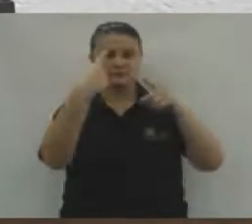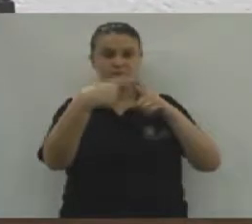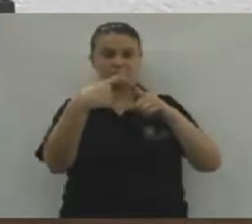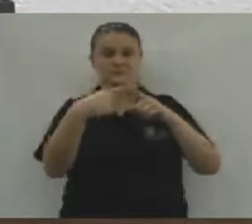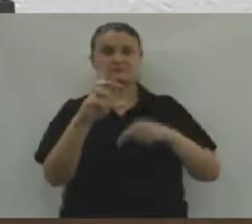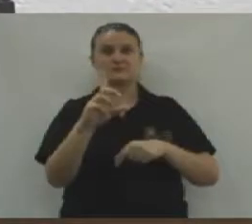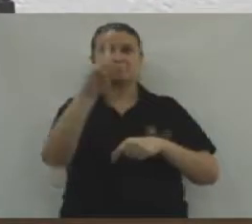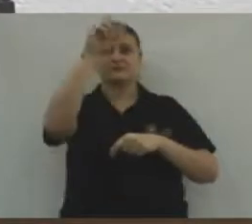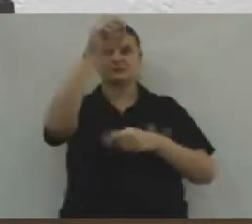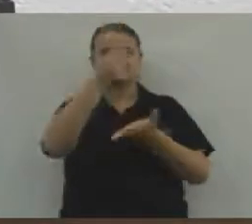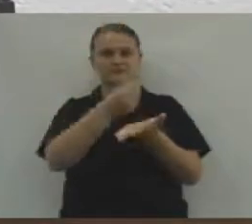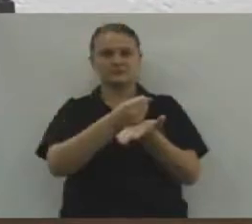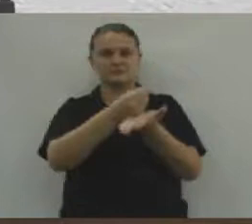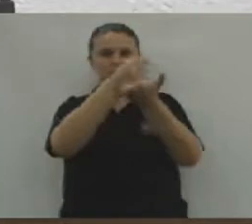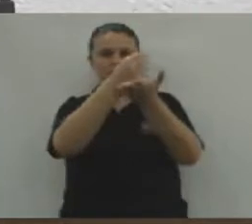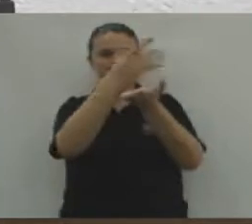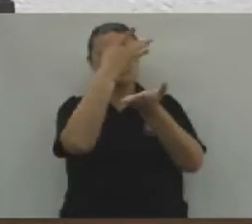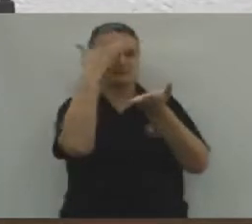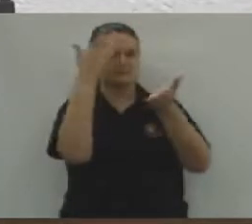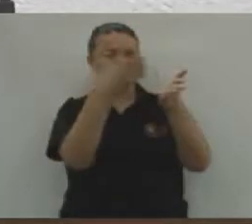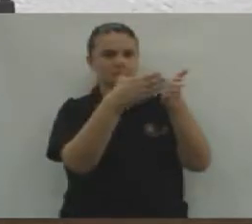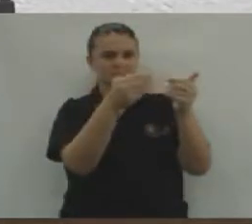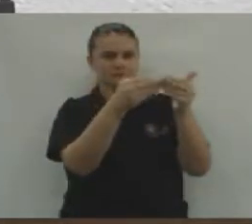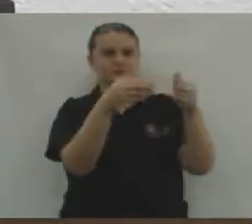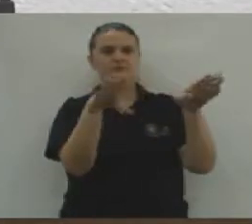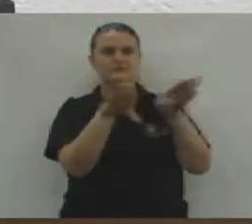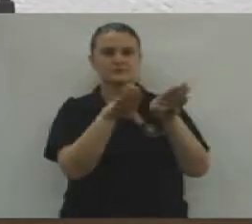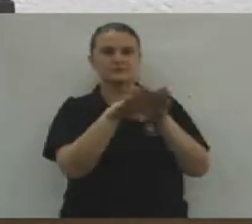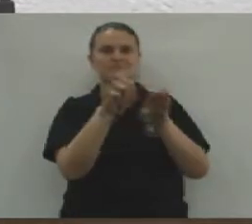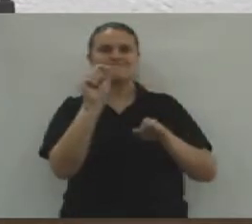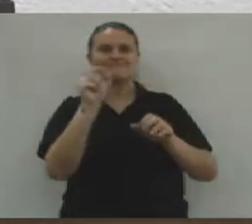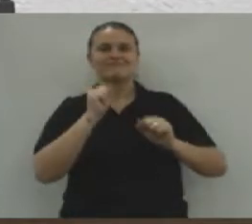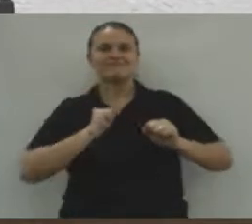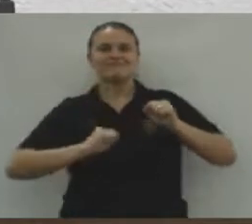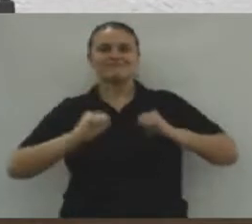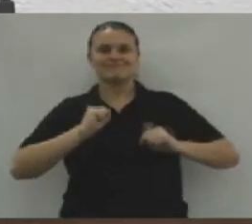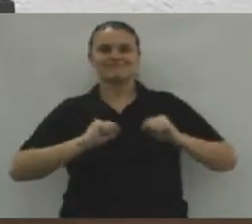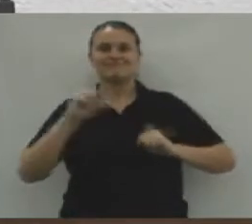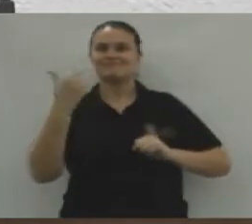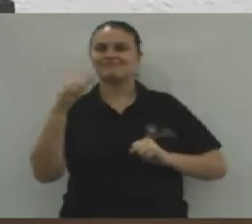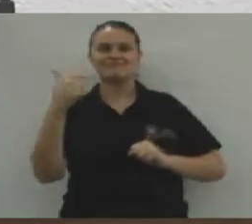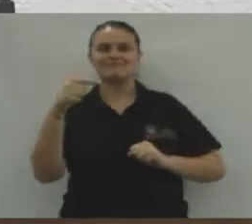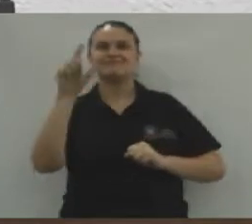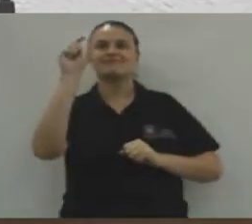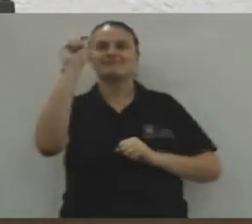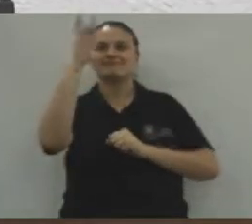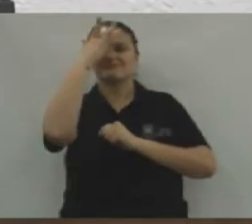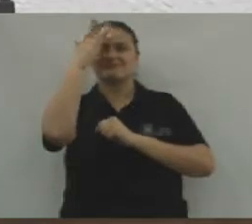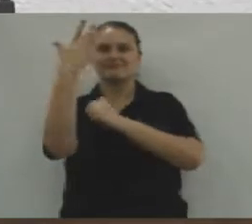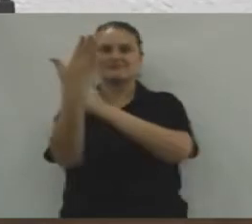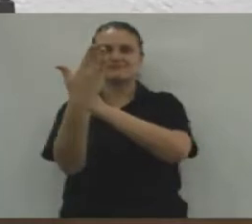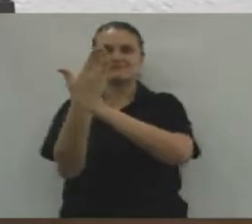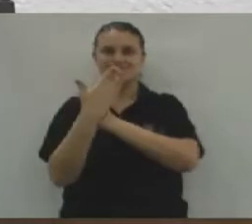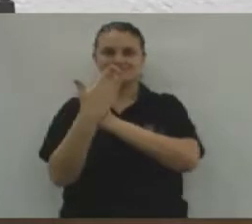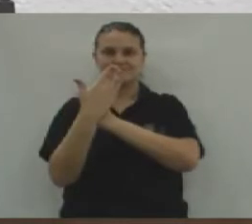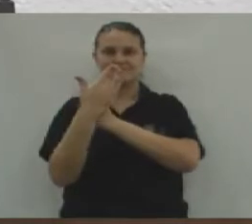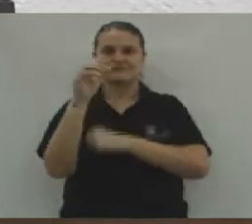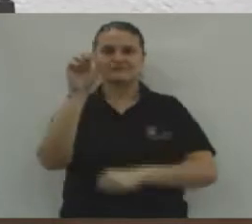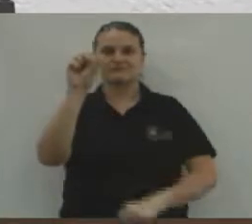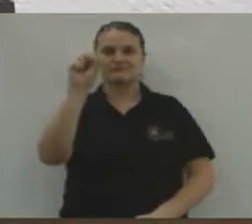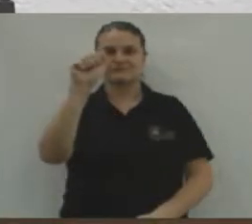o necessitado quando clamar, como também ao aflito e ao que não tem quem o ajude. Salmos